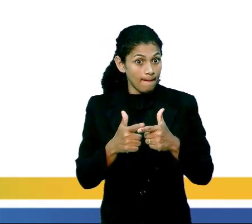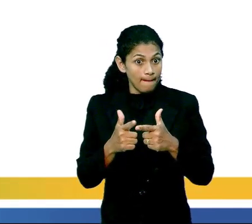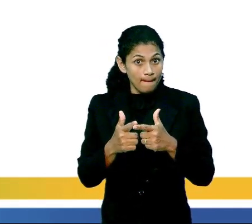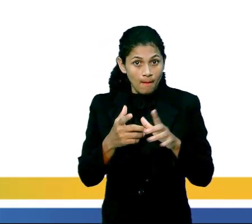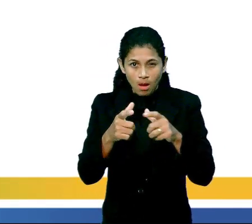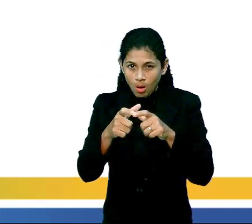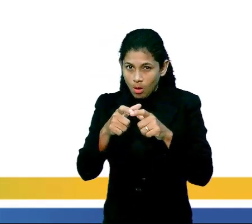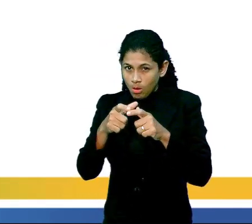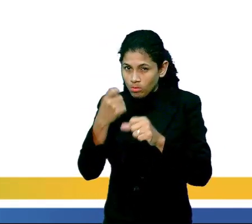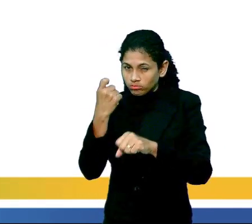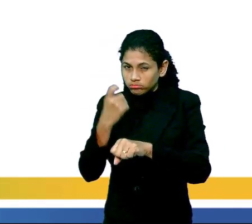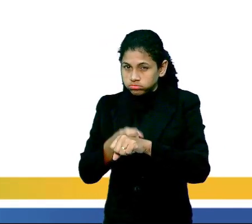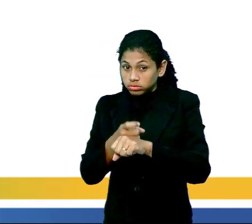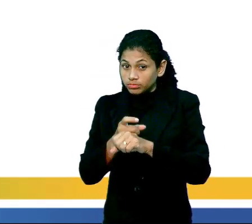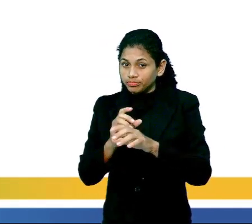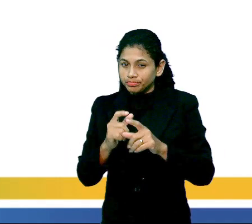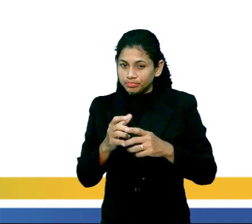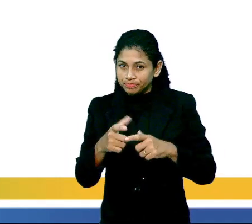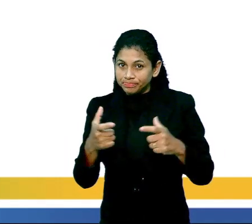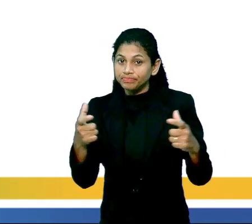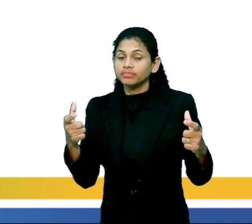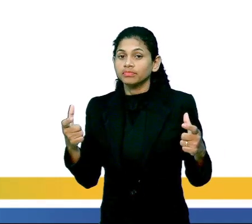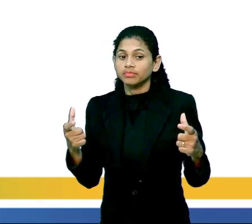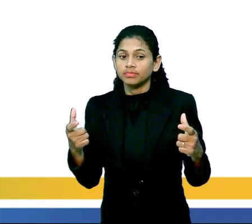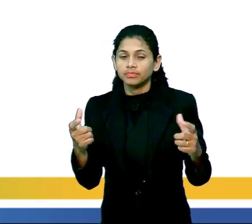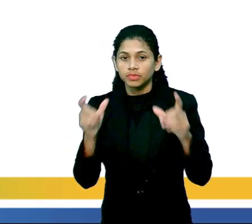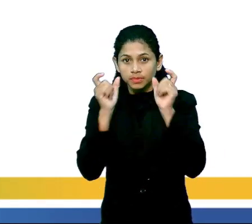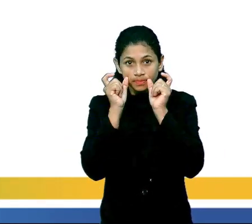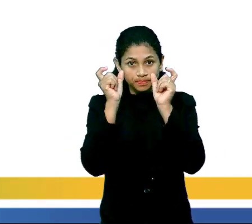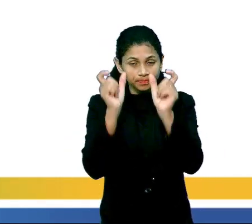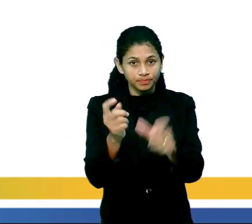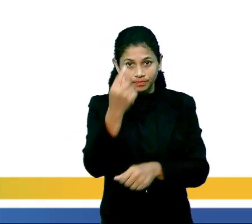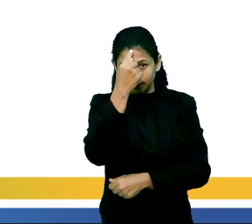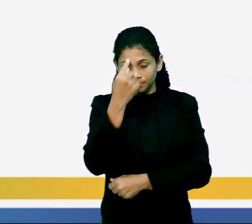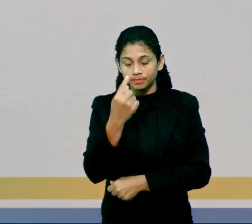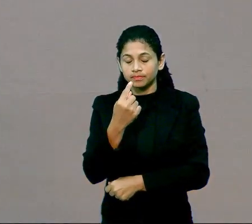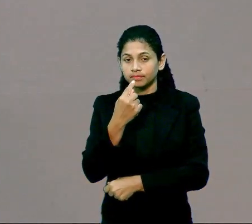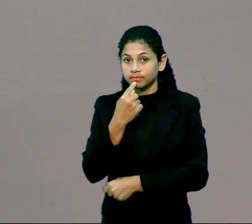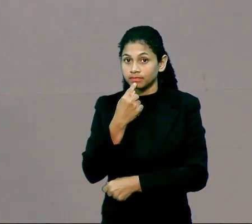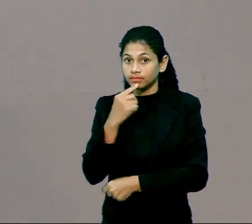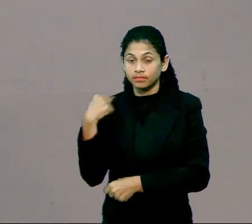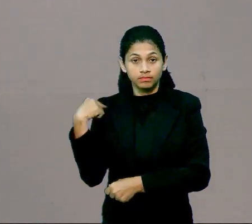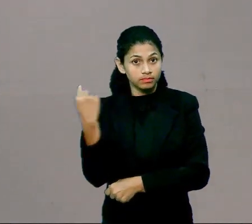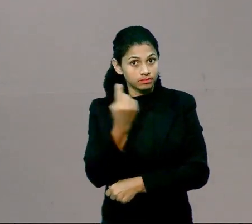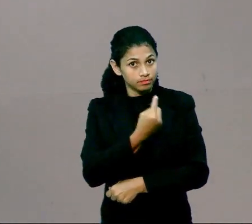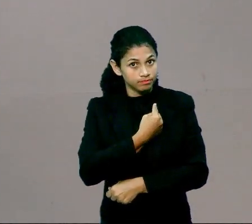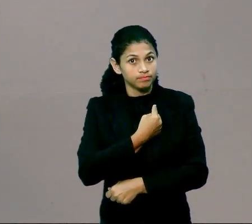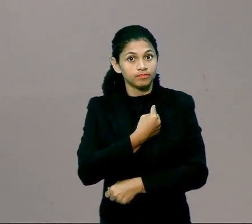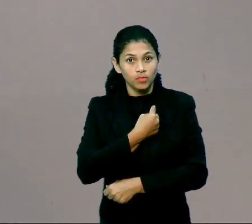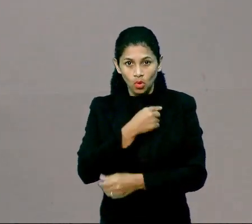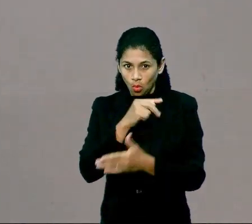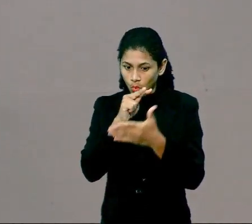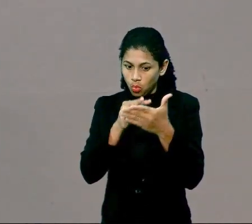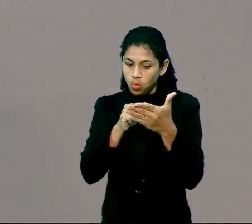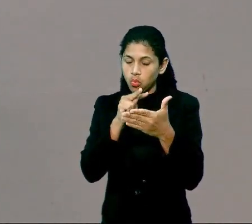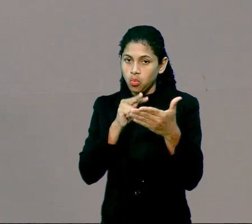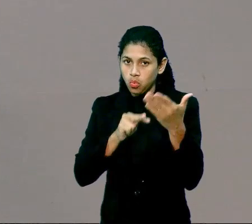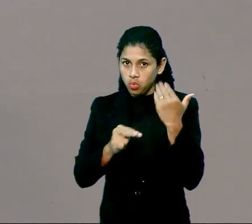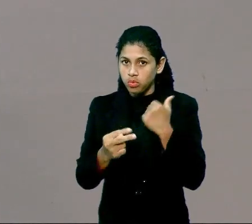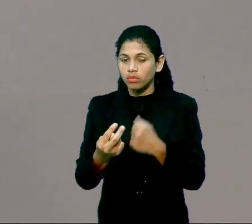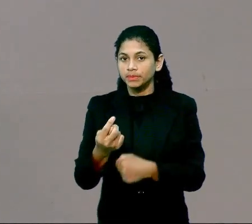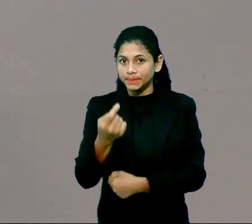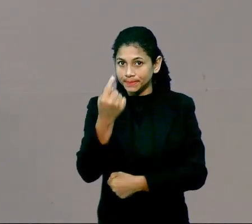mais concretas, um pouco mais coesas. Observando a imagem, a gente vai fazer leitura de imagem, às vezes o Enem ele vai fazer